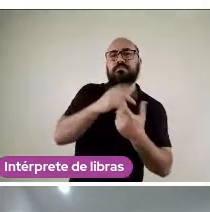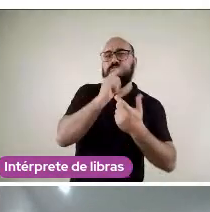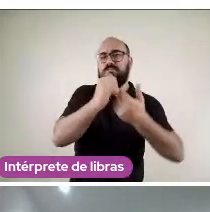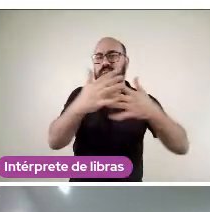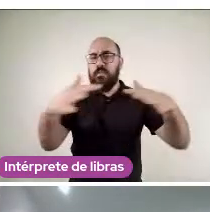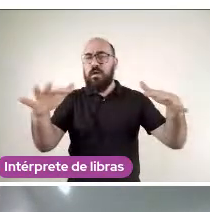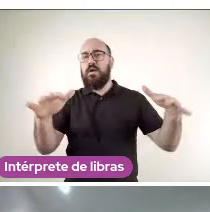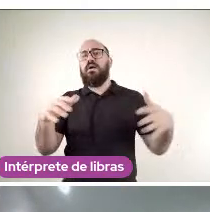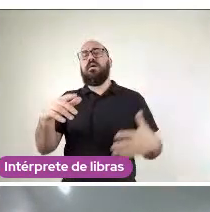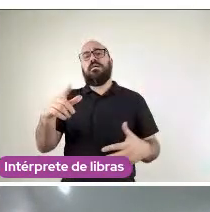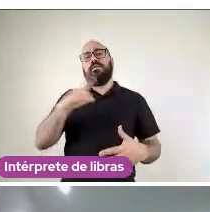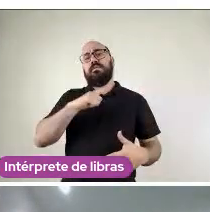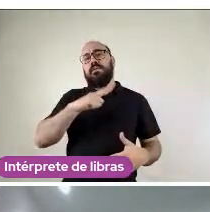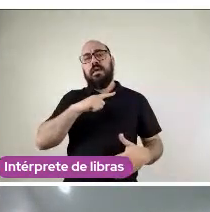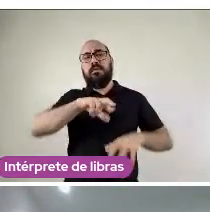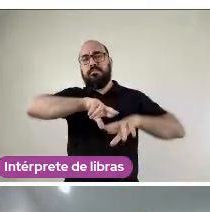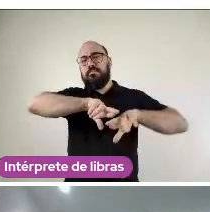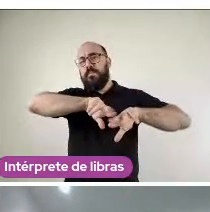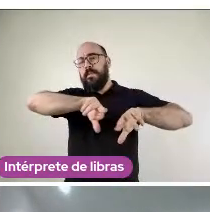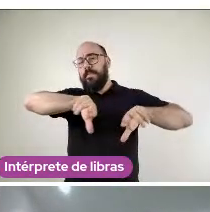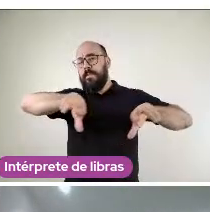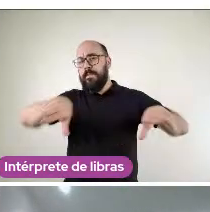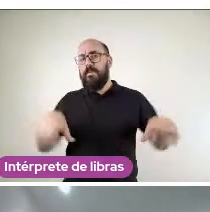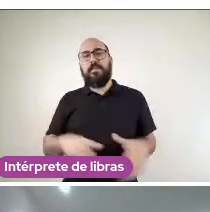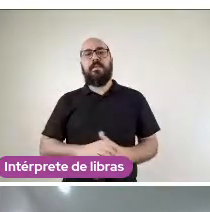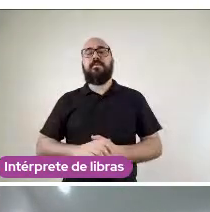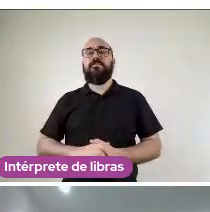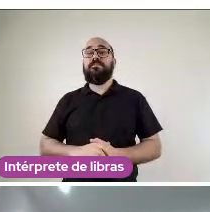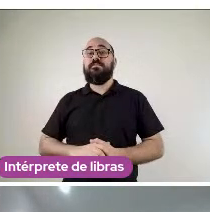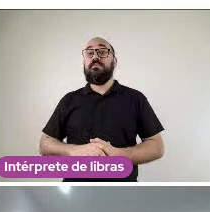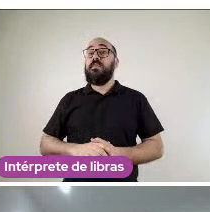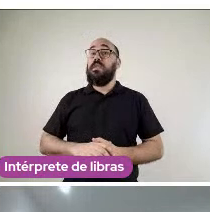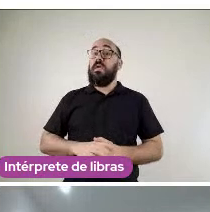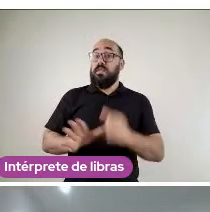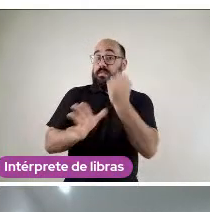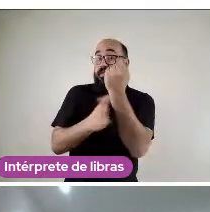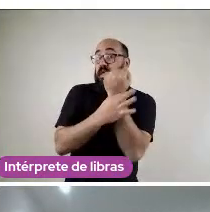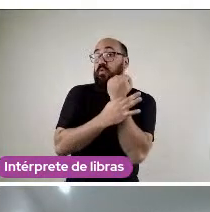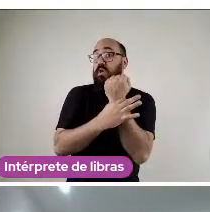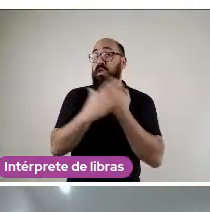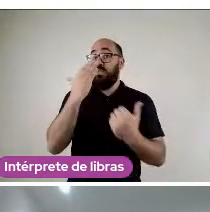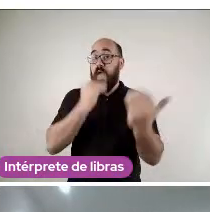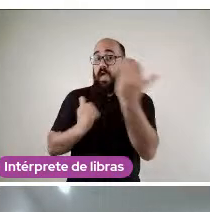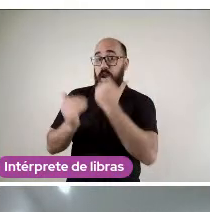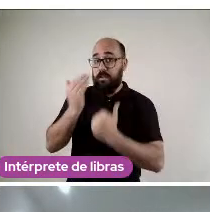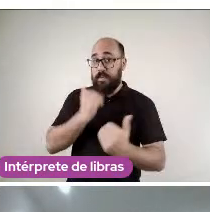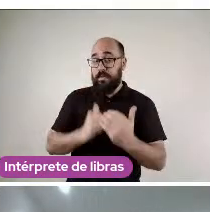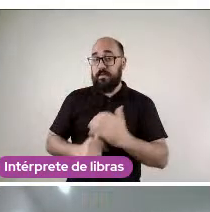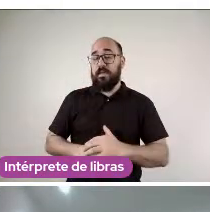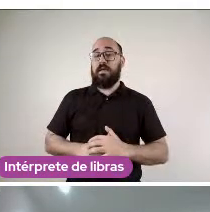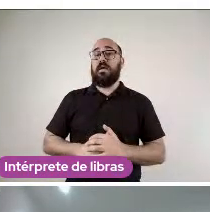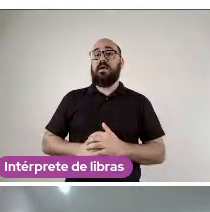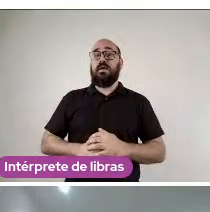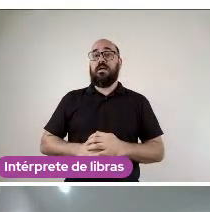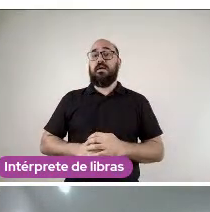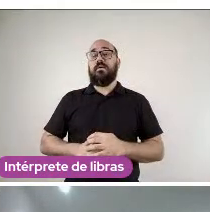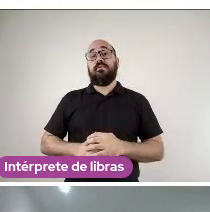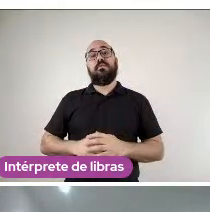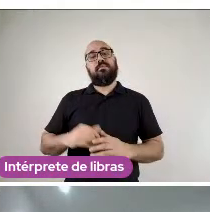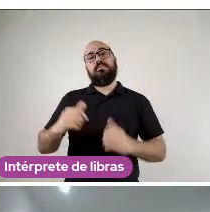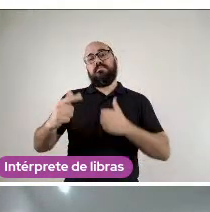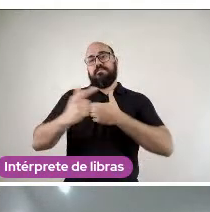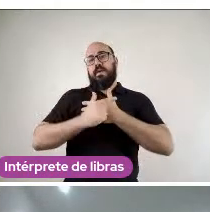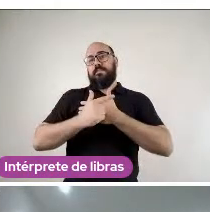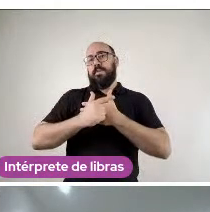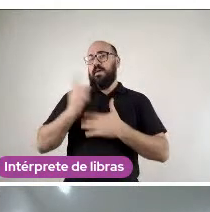bomba biológica. A questão da segurança alimentar, também o oceano tem esse papel fundamental na